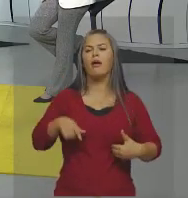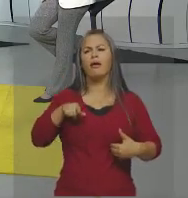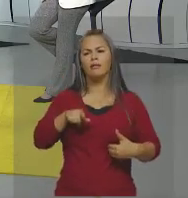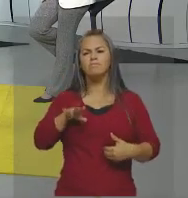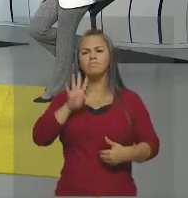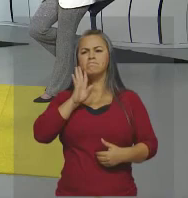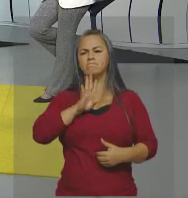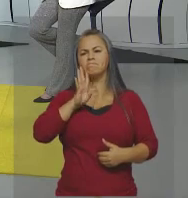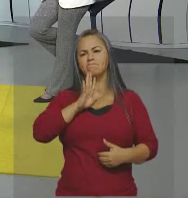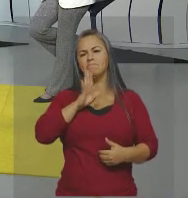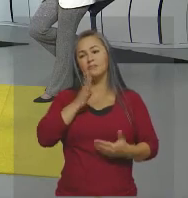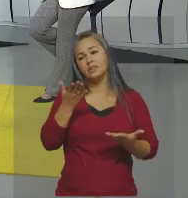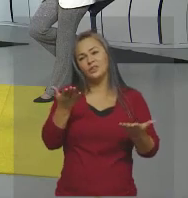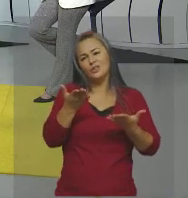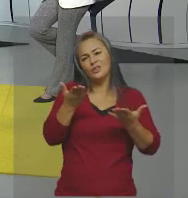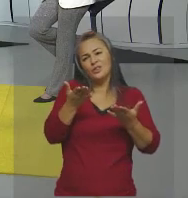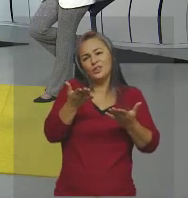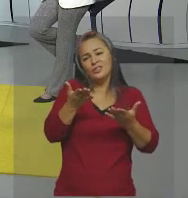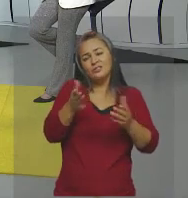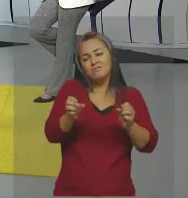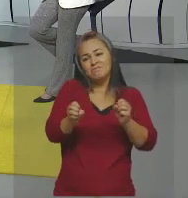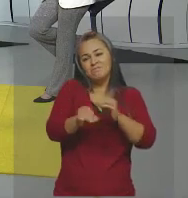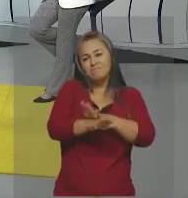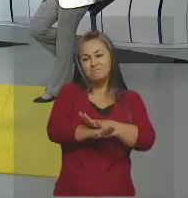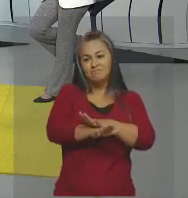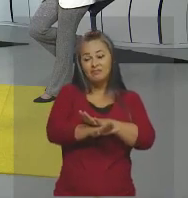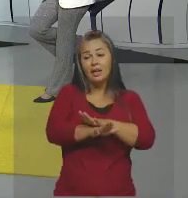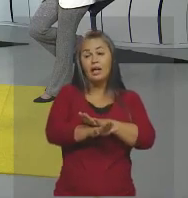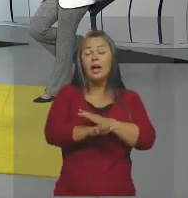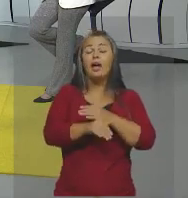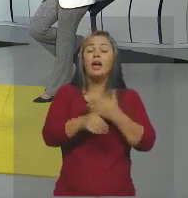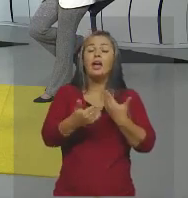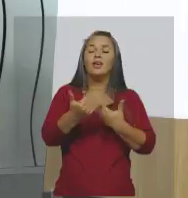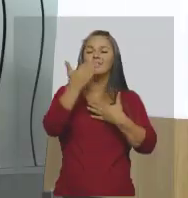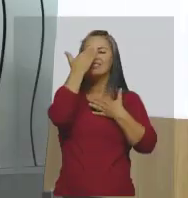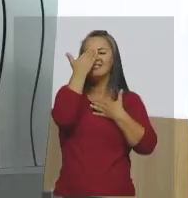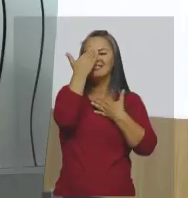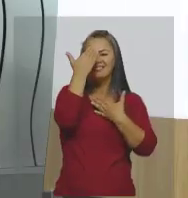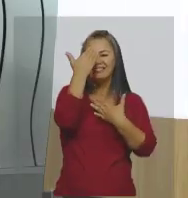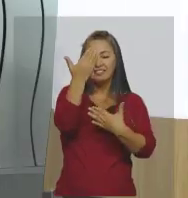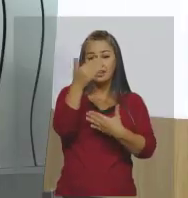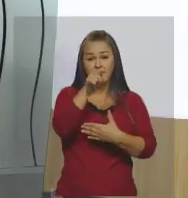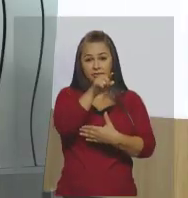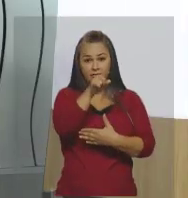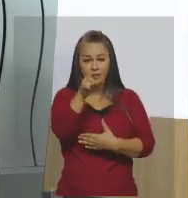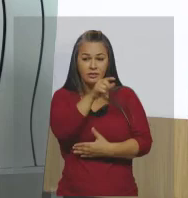falar hoje. Eu gostaria de agradecer a Bruna, agradecer a